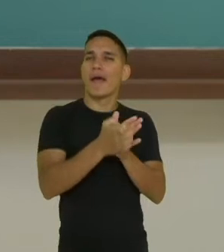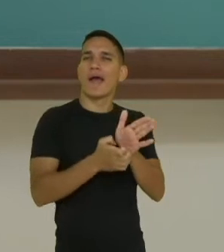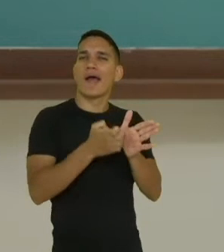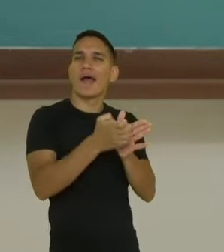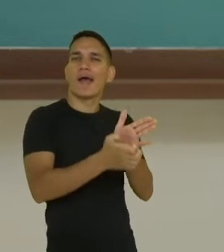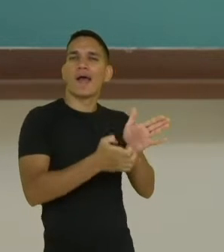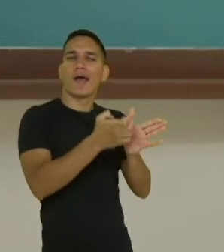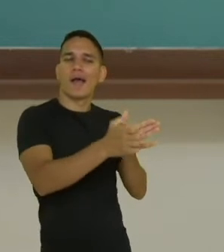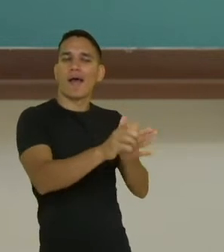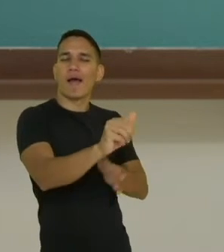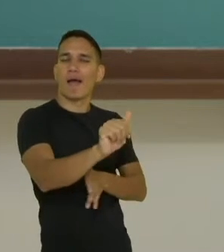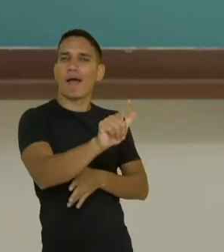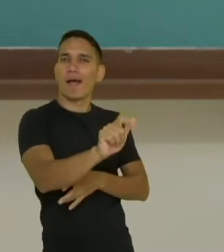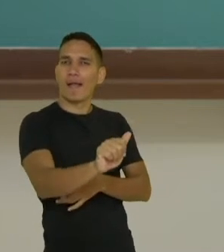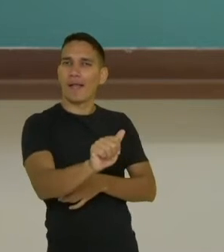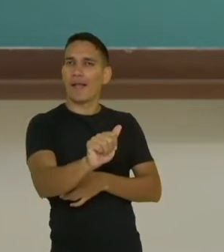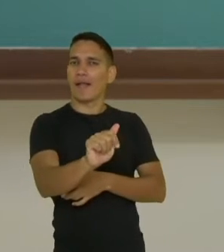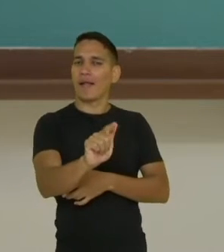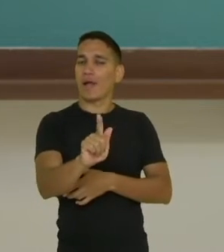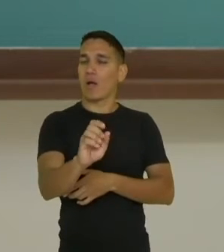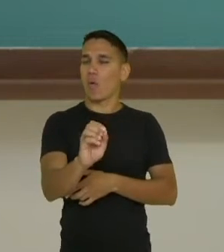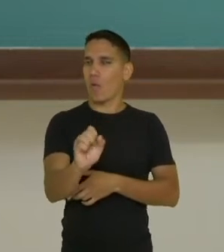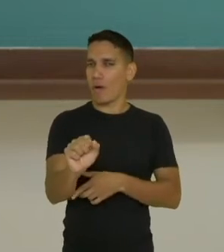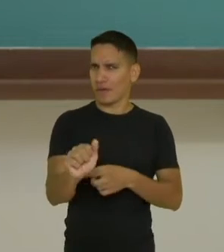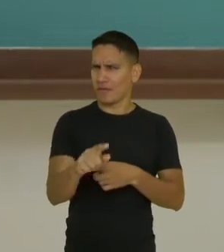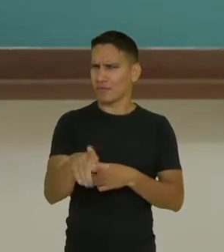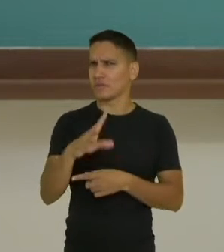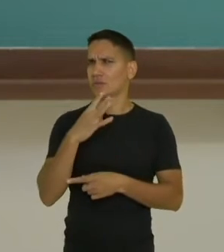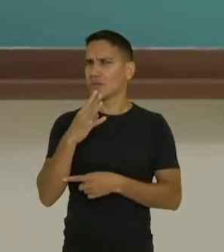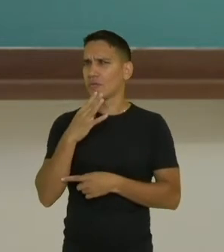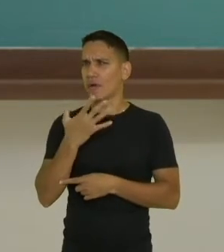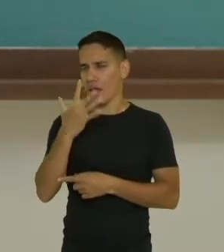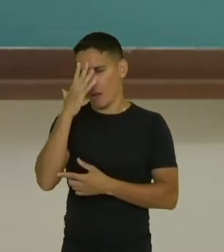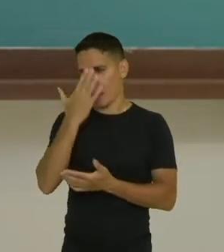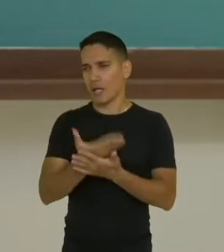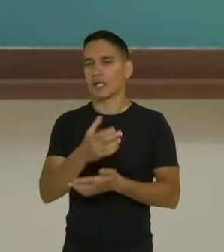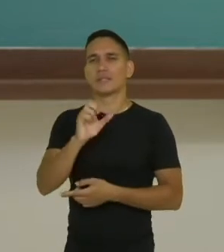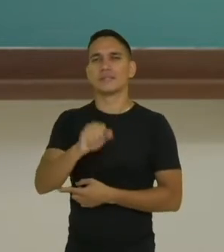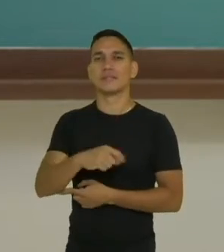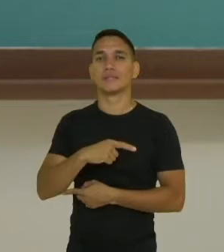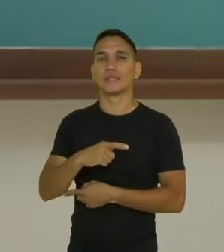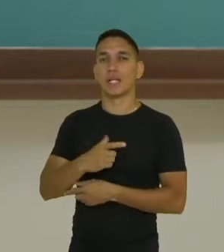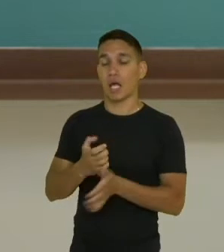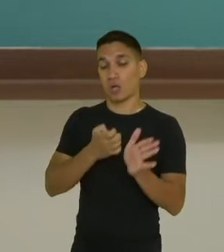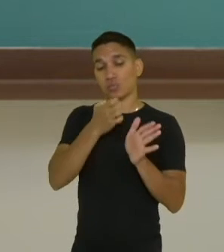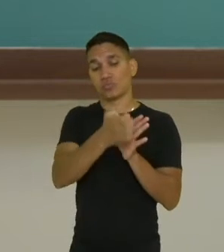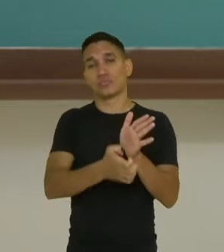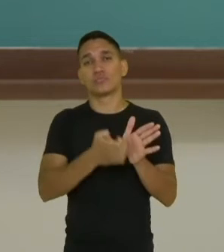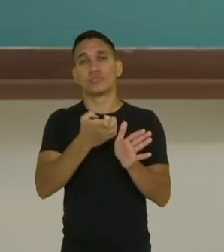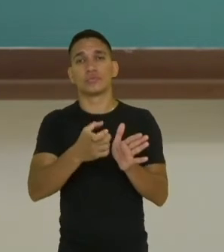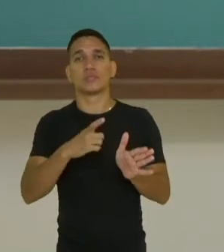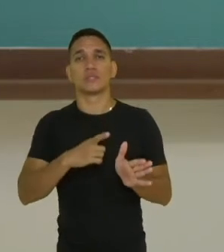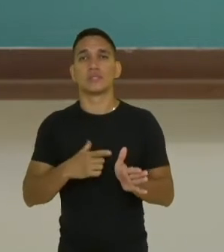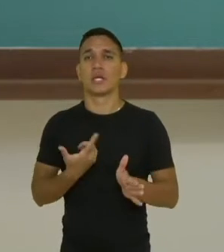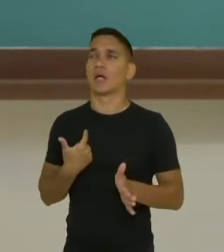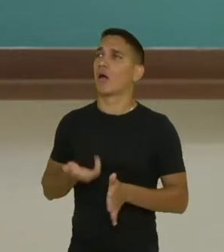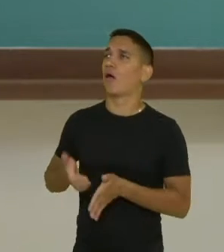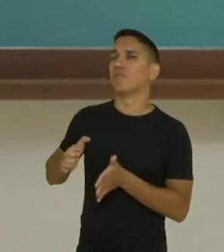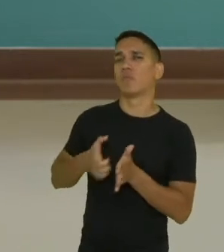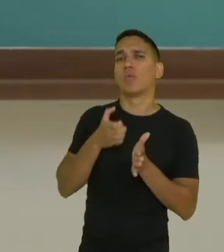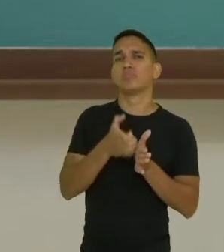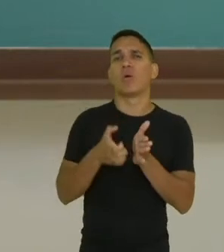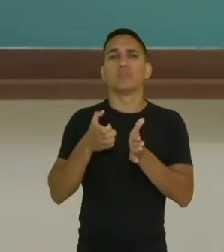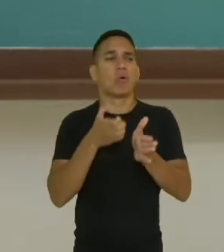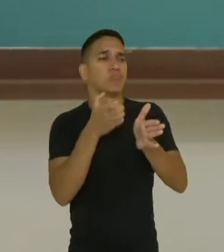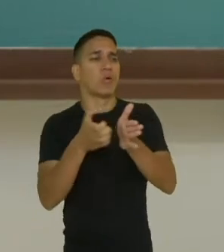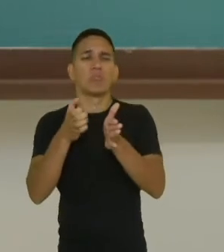Alagoas. Você já ouviu o Trem de Alagoas? Vou danado pra Catende, vou danado